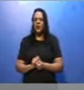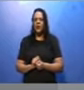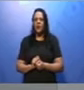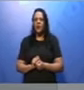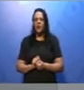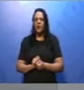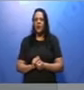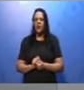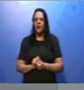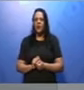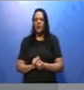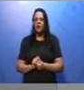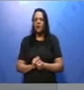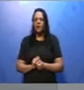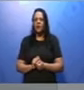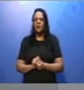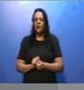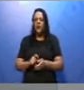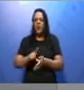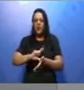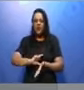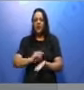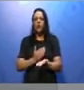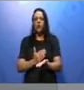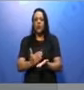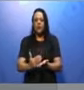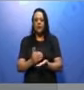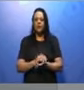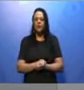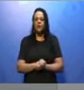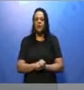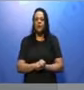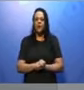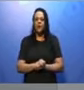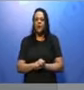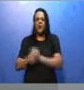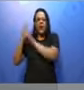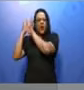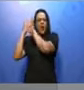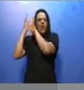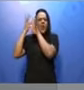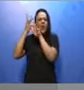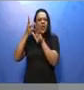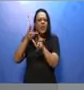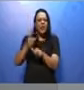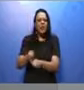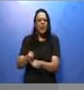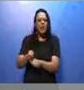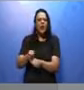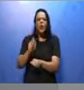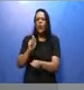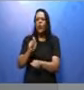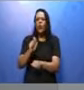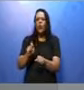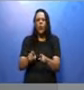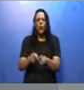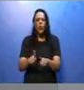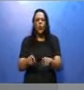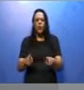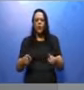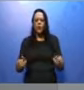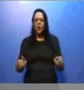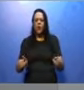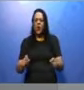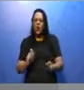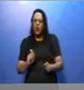Bom, antes de darmos início mesmo, vamos relembrar alguns aspectos da gramática. O